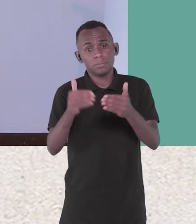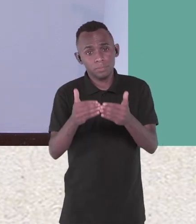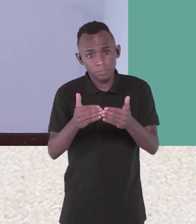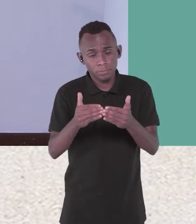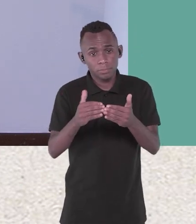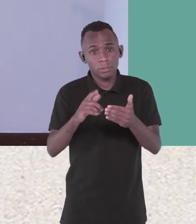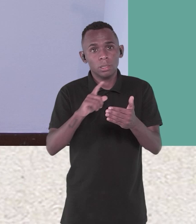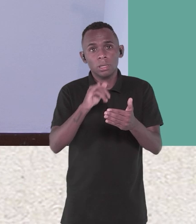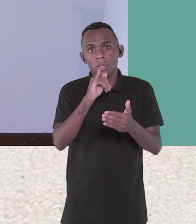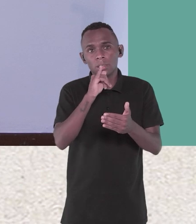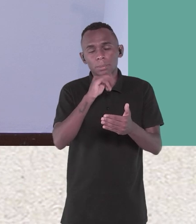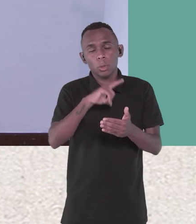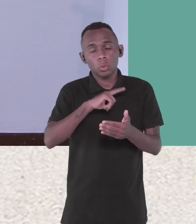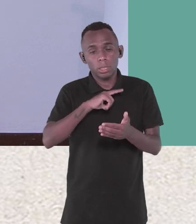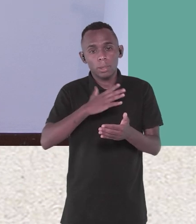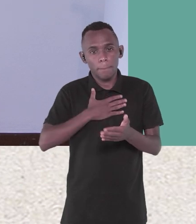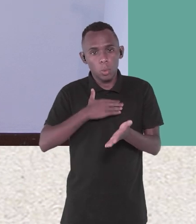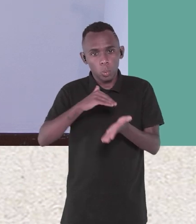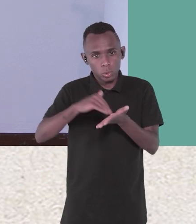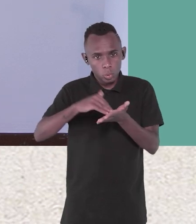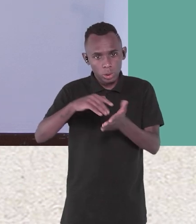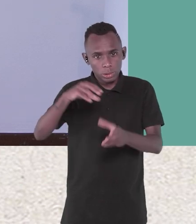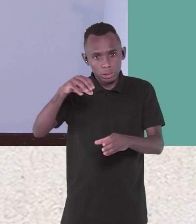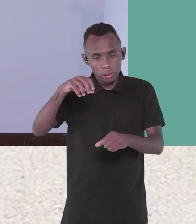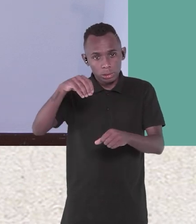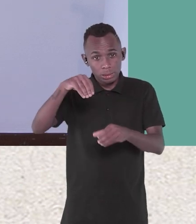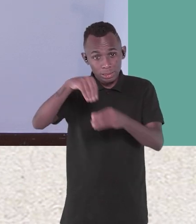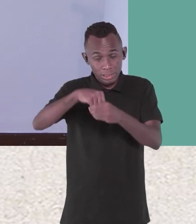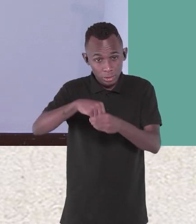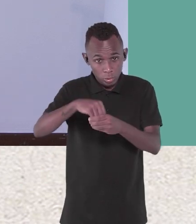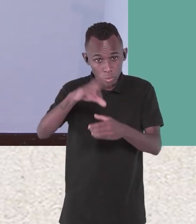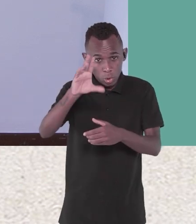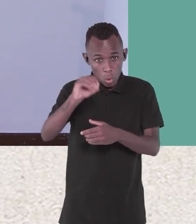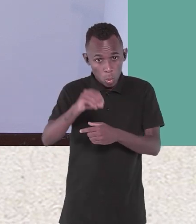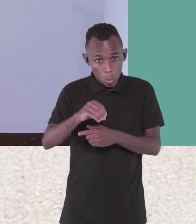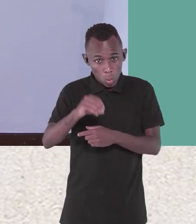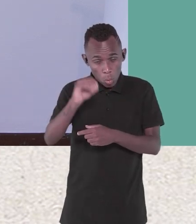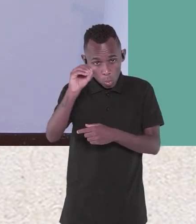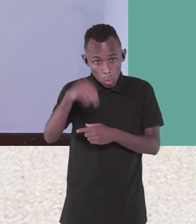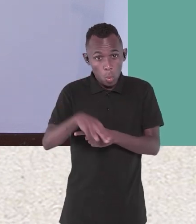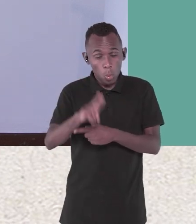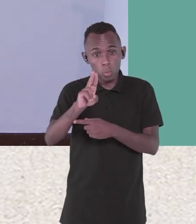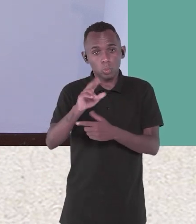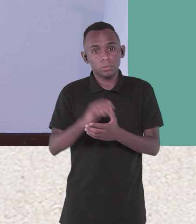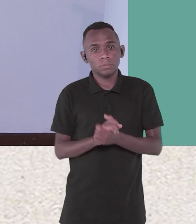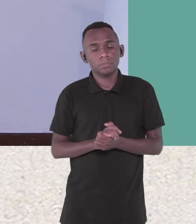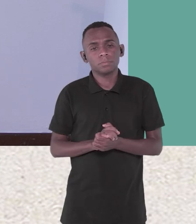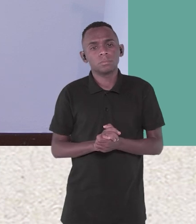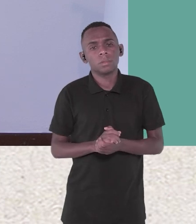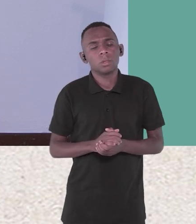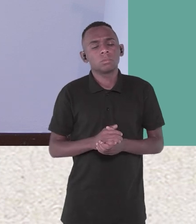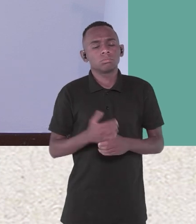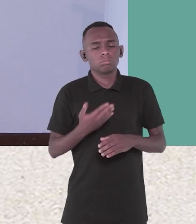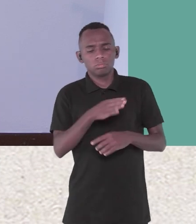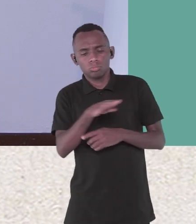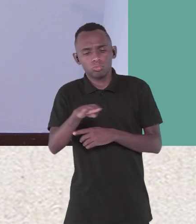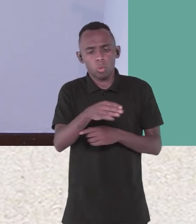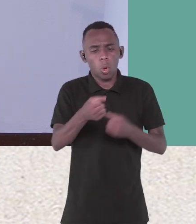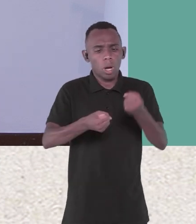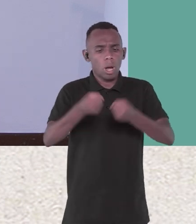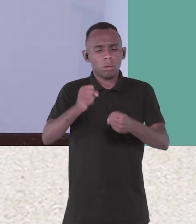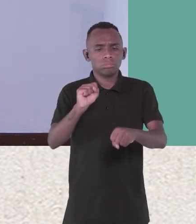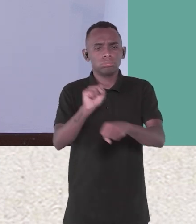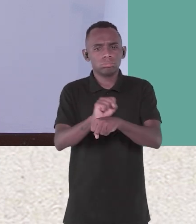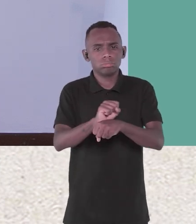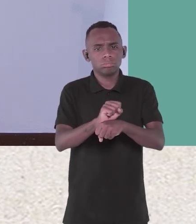tenho meu escritório dentro da ONU. E teve um dia que eu cheguei, parei o carro, tem um estacionamento, tudo